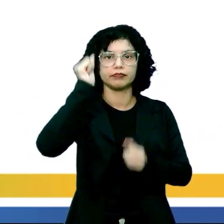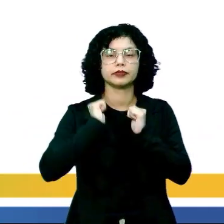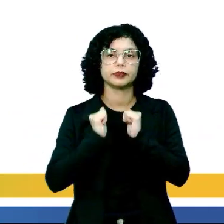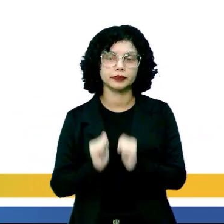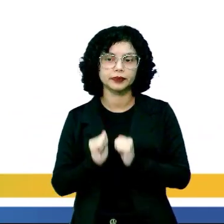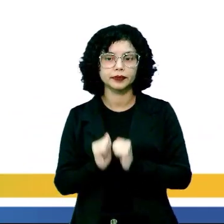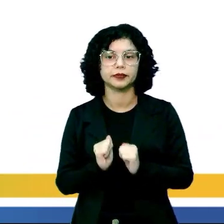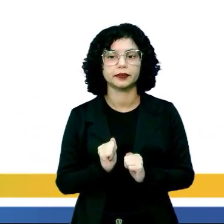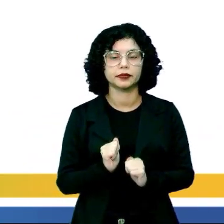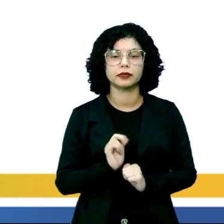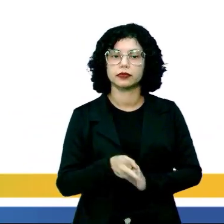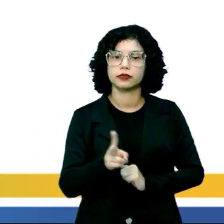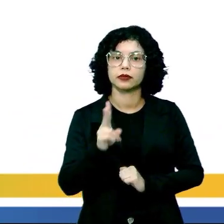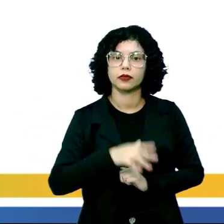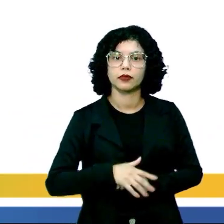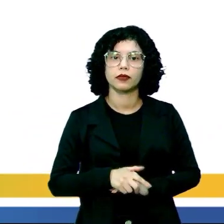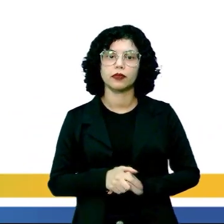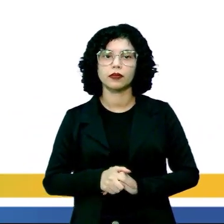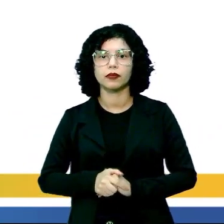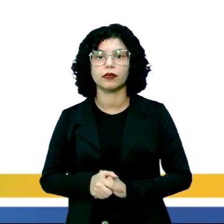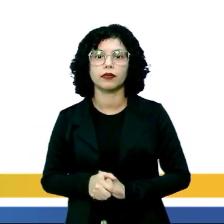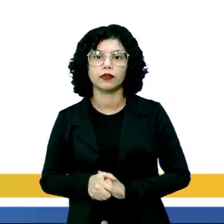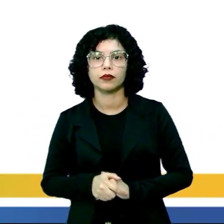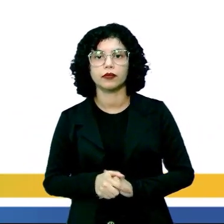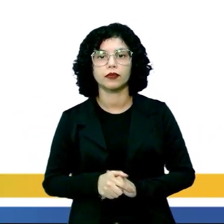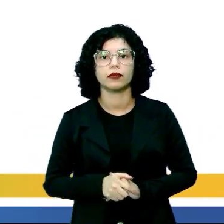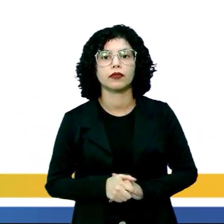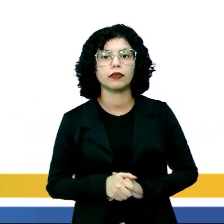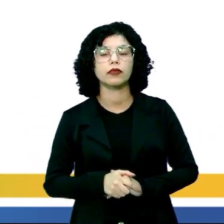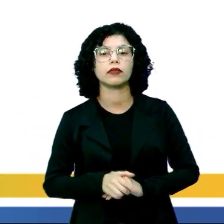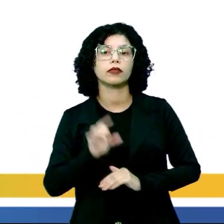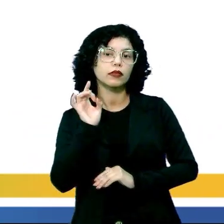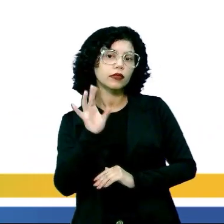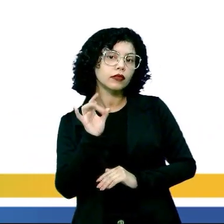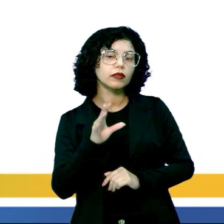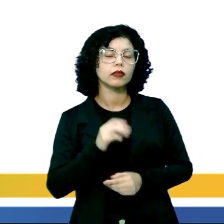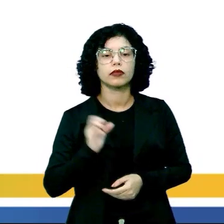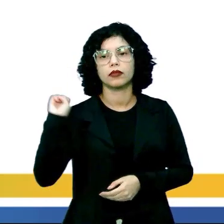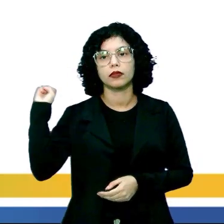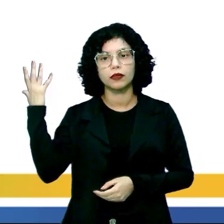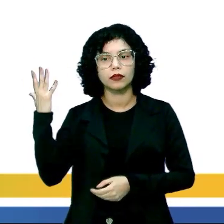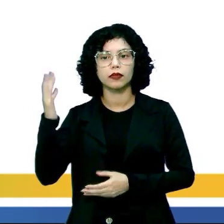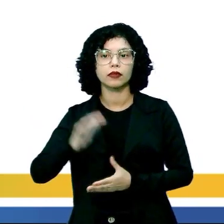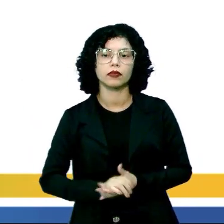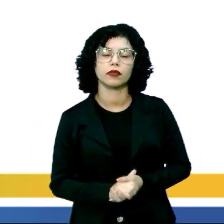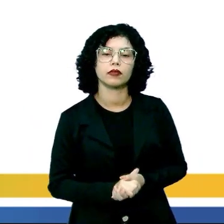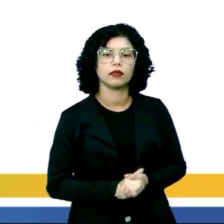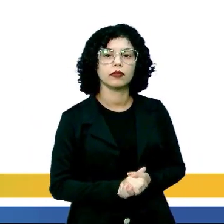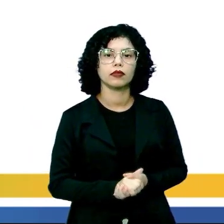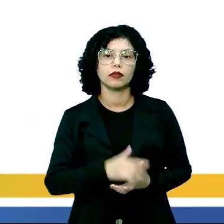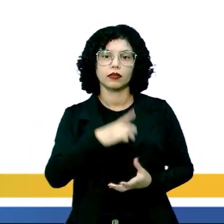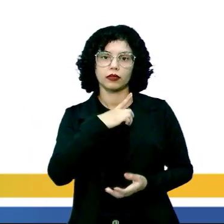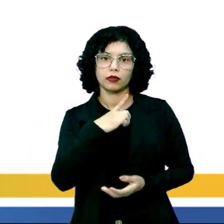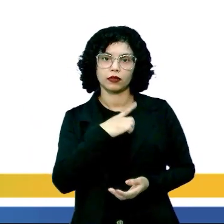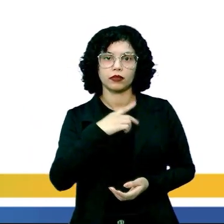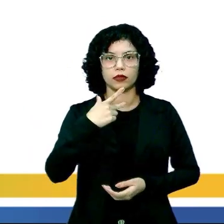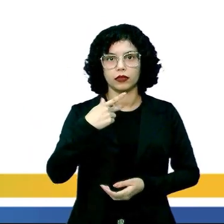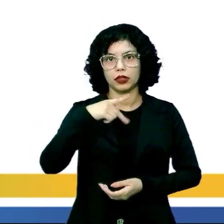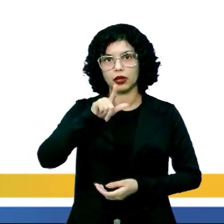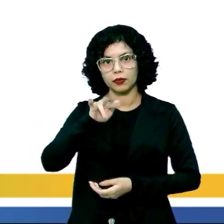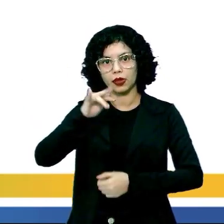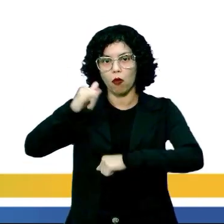poder aí permeabilizar ela, né, deixar ela bem tranquila. Só que o que que acontece? Nelas, se tem placa